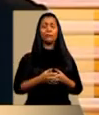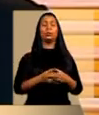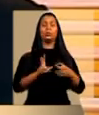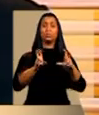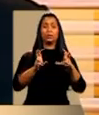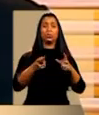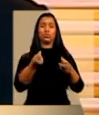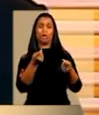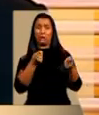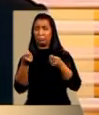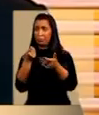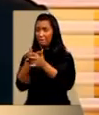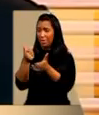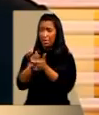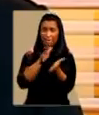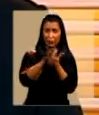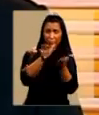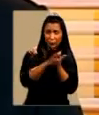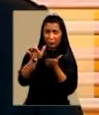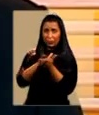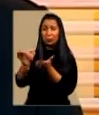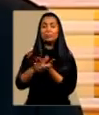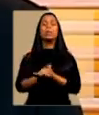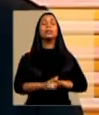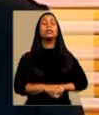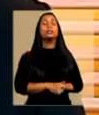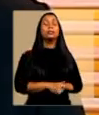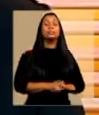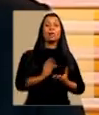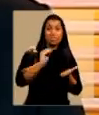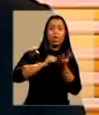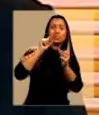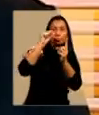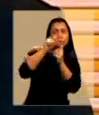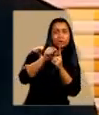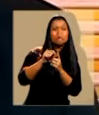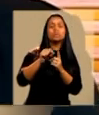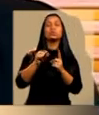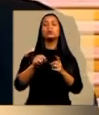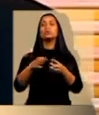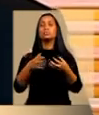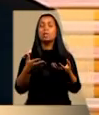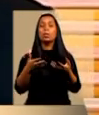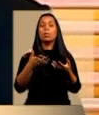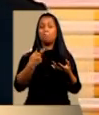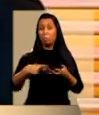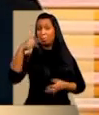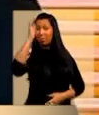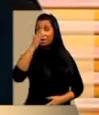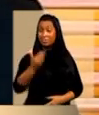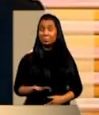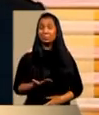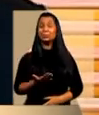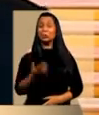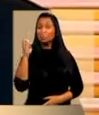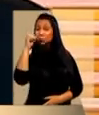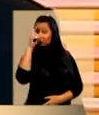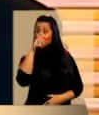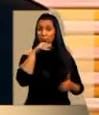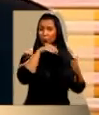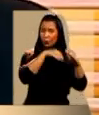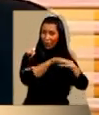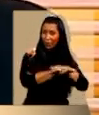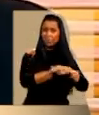a questão do descontrole, a questão da falta de objetivos e metas, o brasileiro, infelizmente, tem uma taxa de poupança muito baixa,